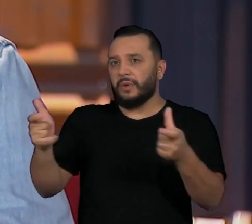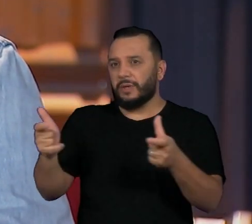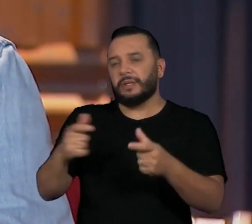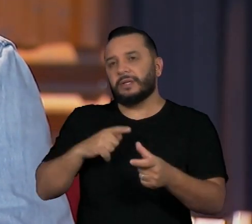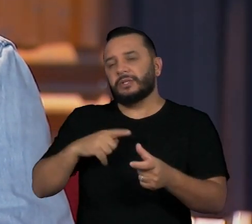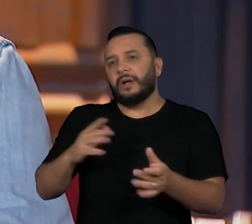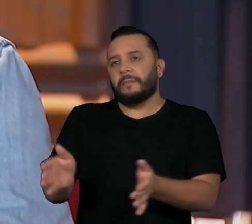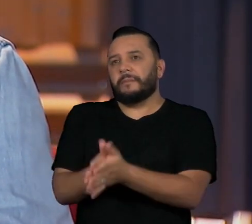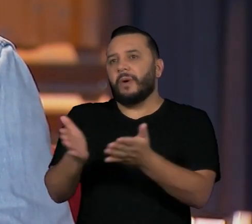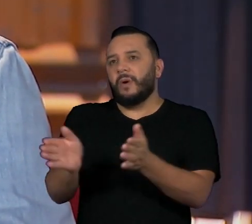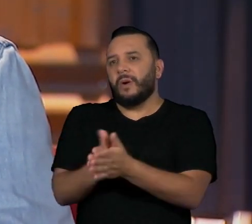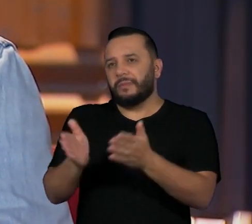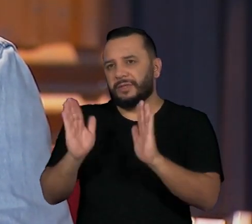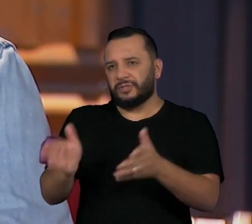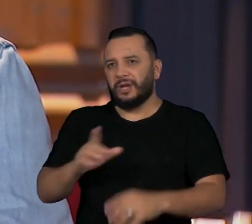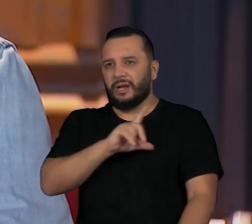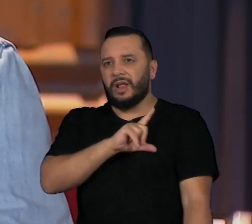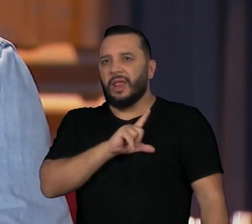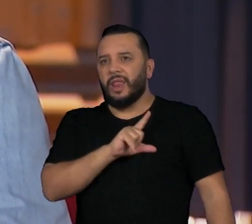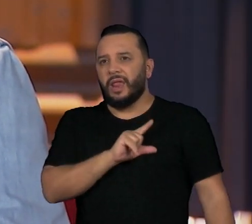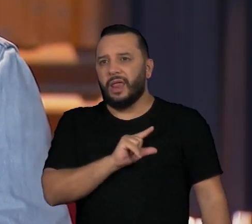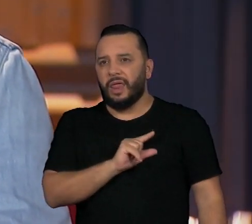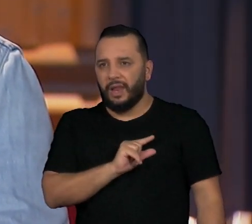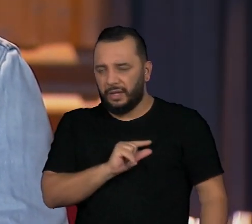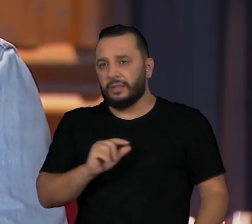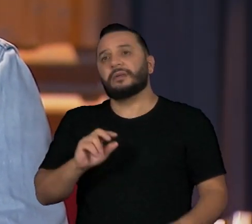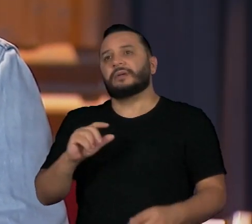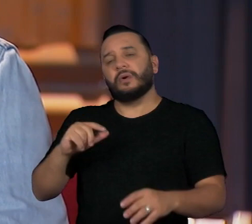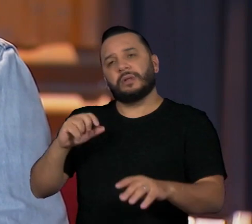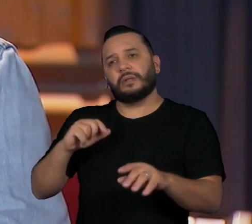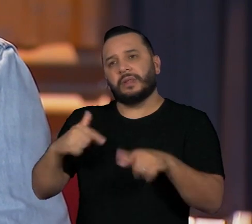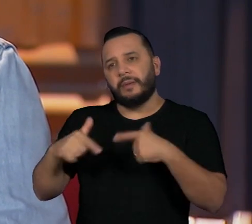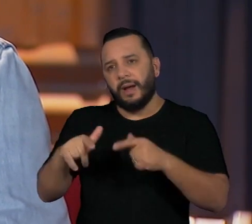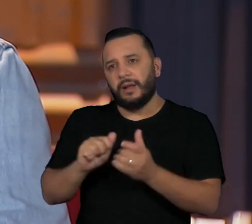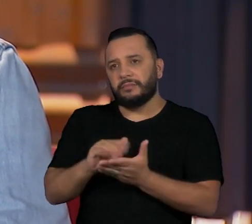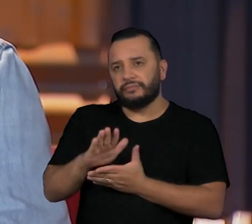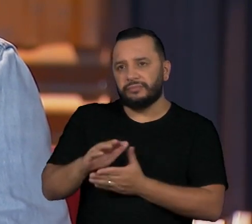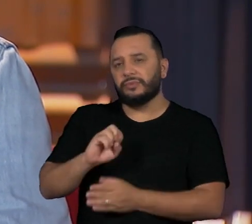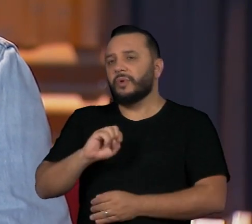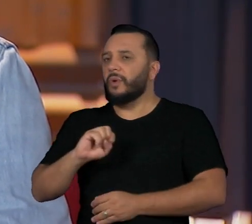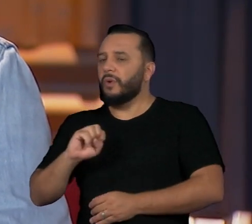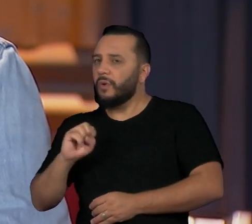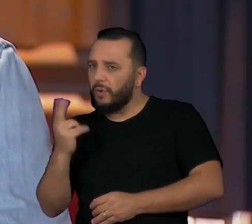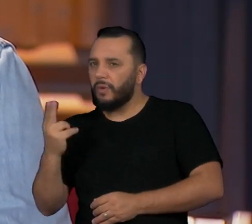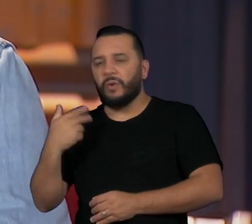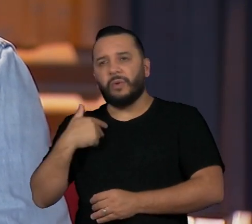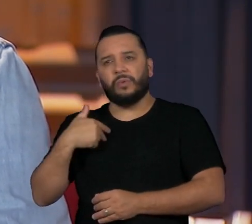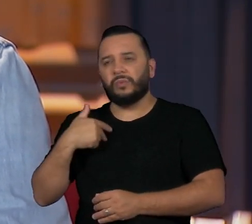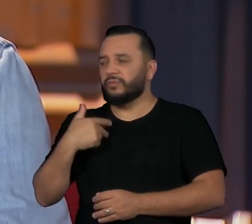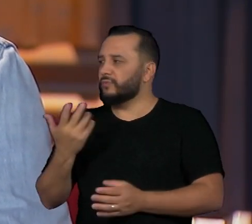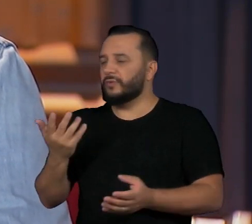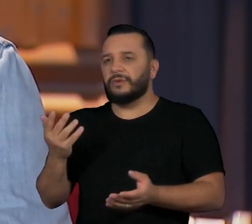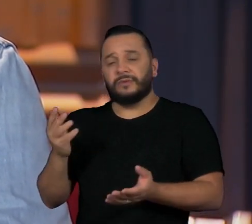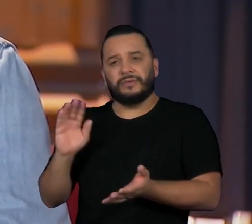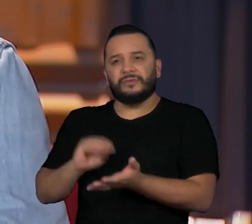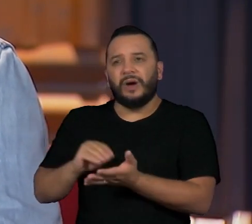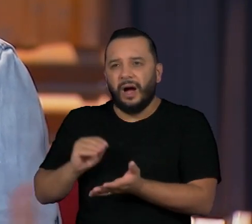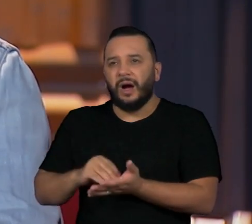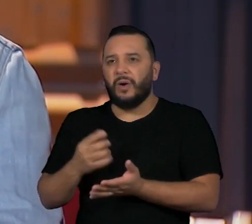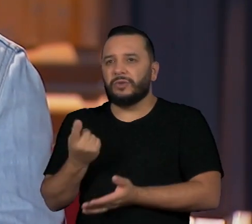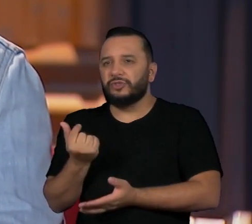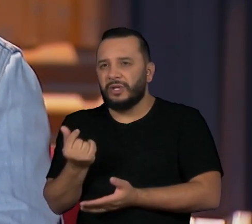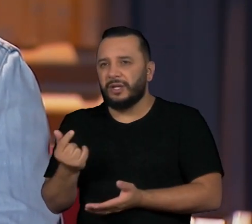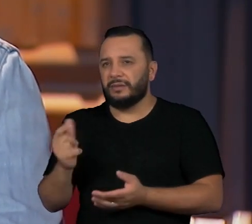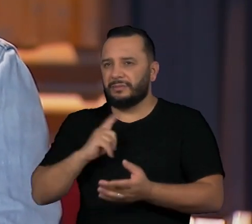né, teve o seu regime de trabalho alterado, ou foi demitida, ou ficou em situação completamente insegura. E isso tem uma